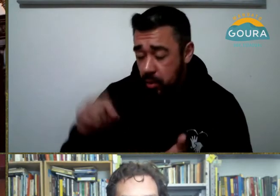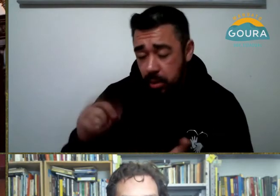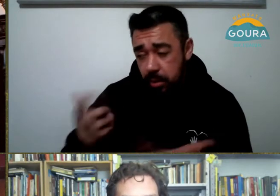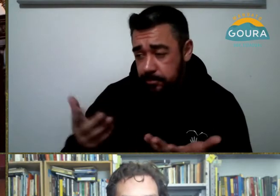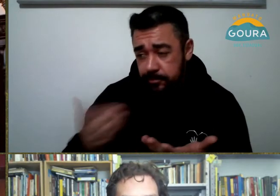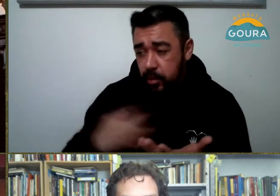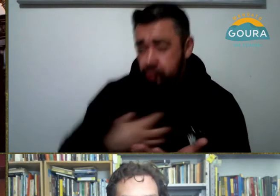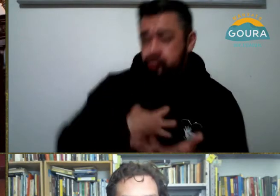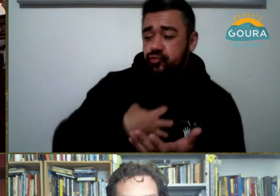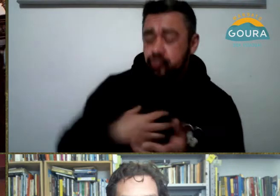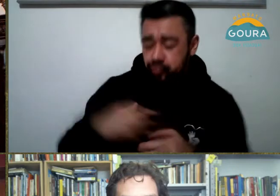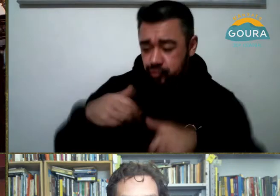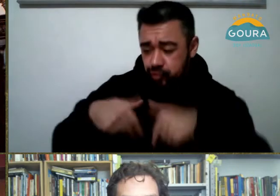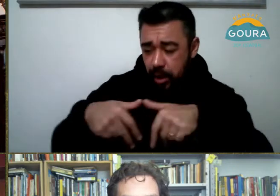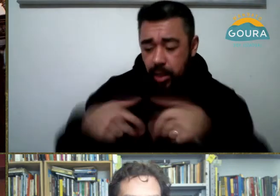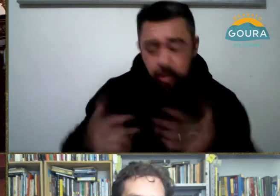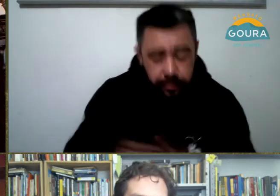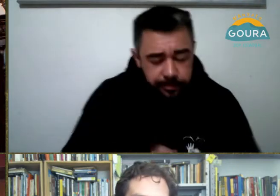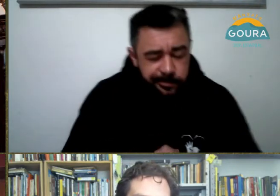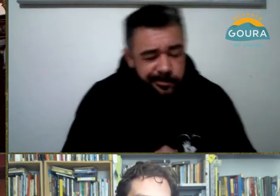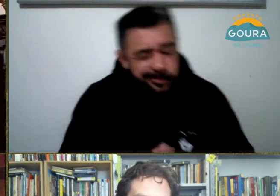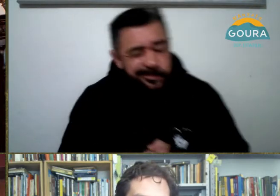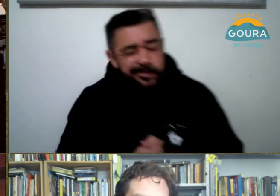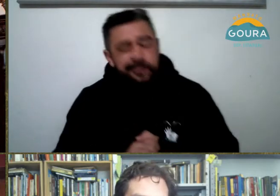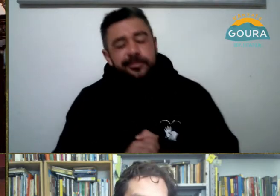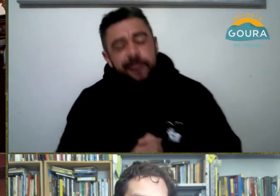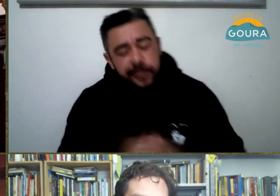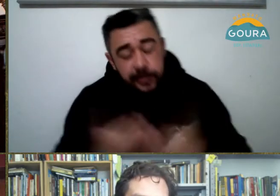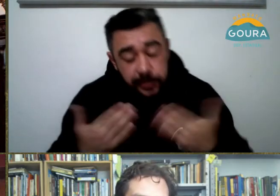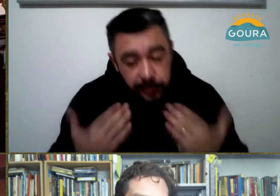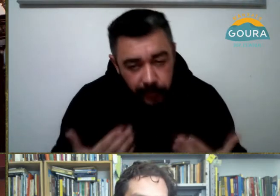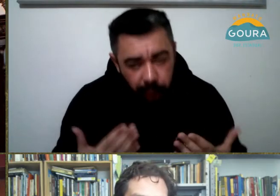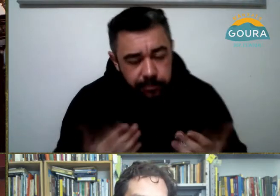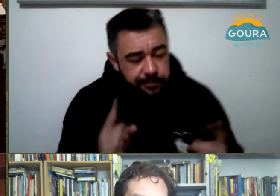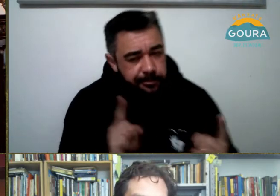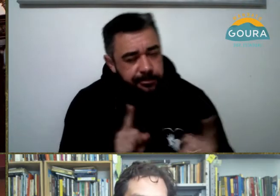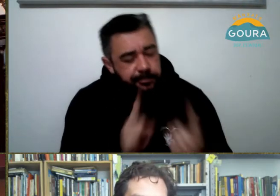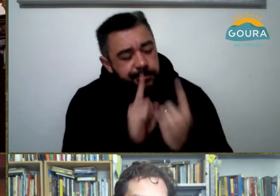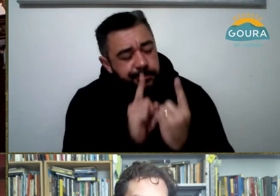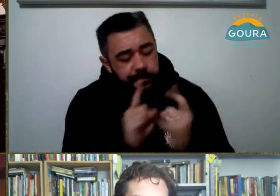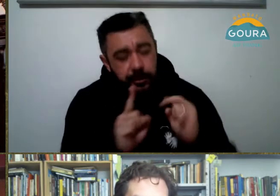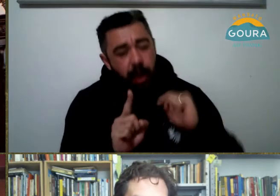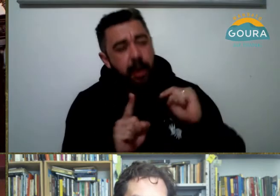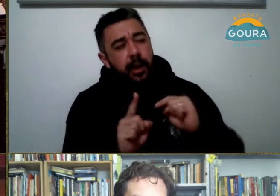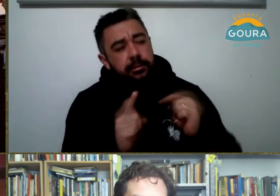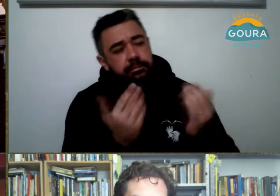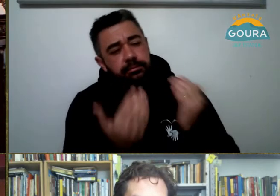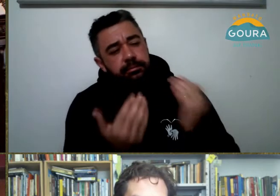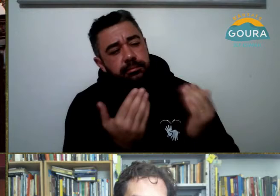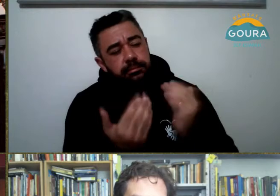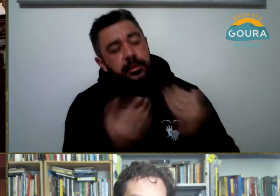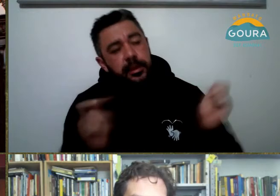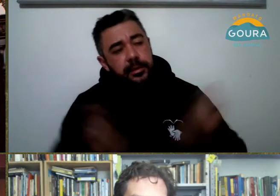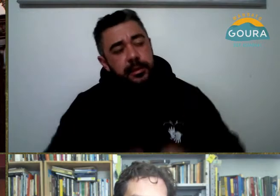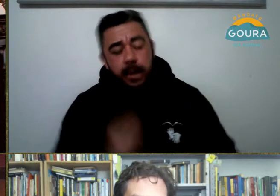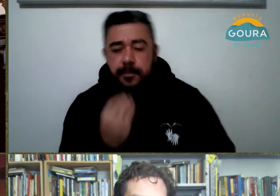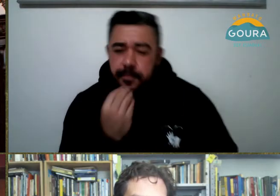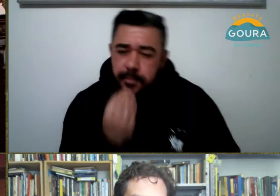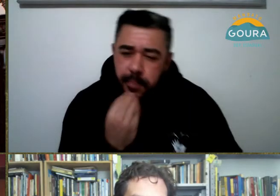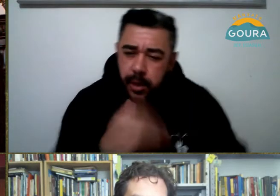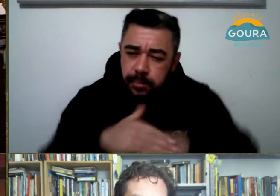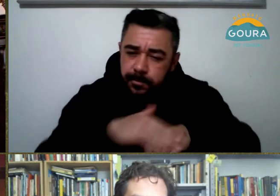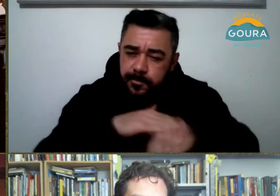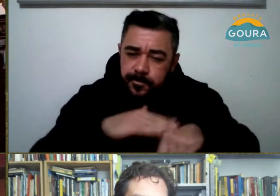E, a Comissão tem a oportunidade de, se calhar, não valorizando demasiado a questão